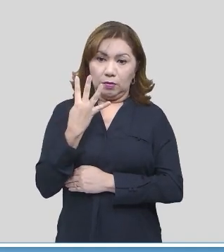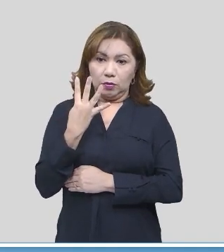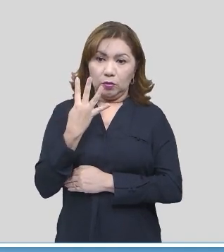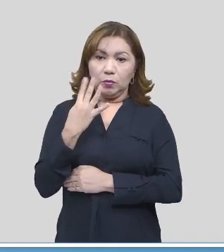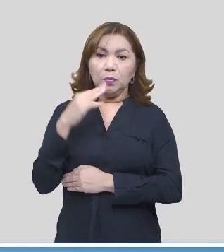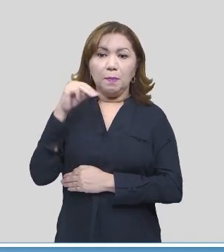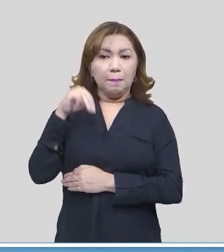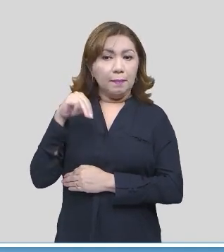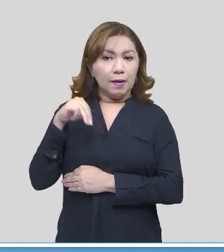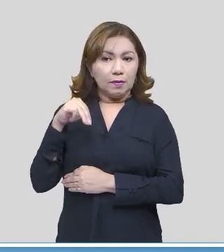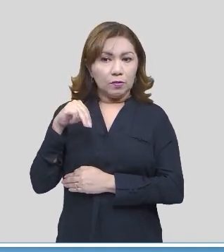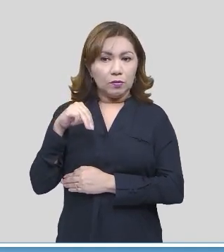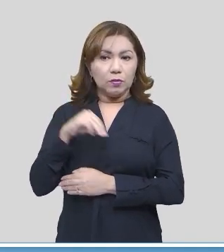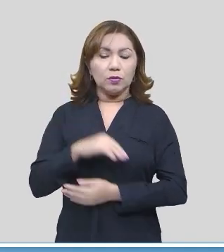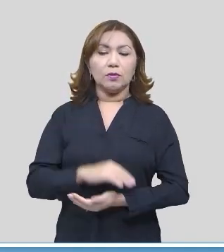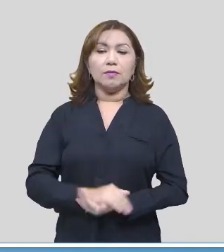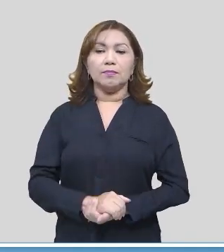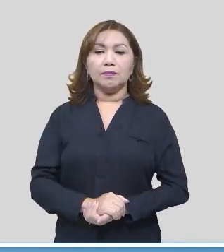metros.